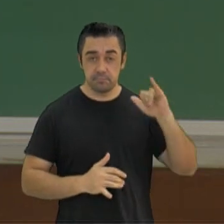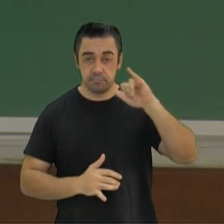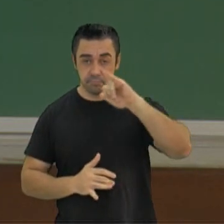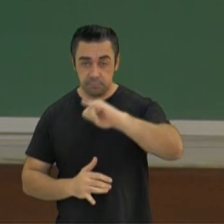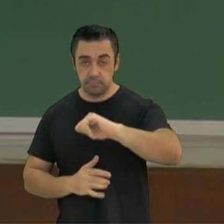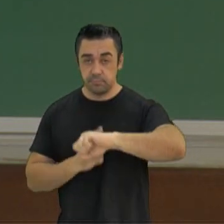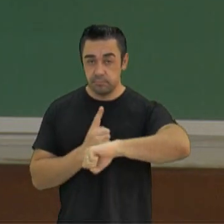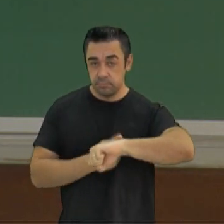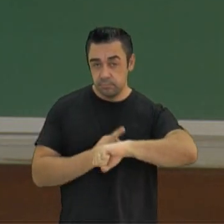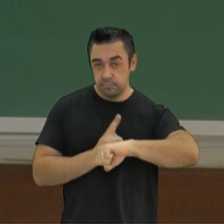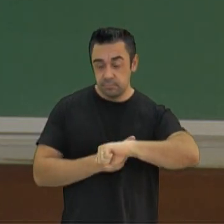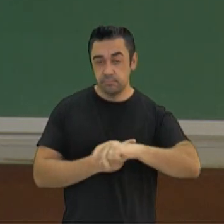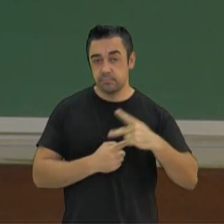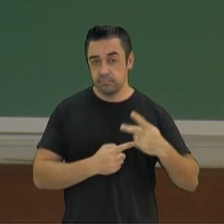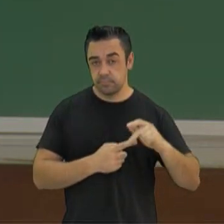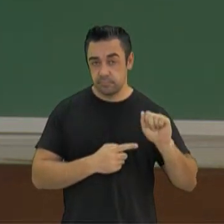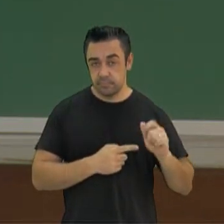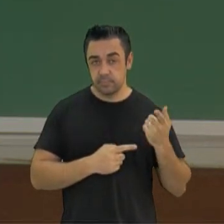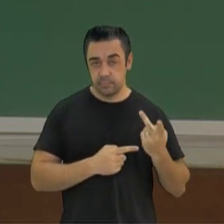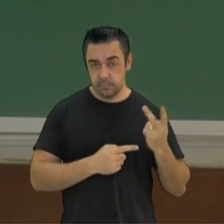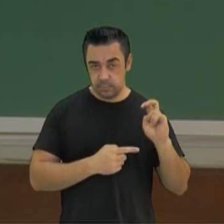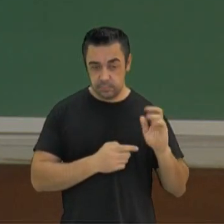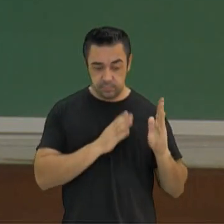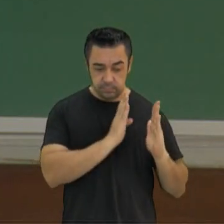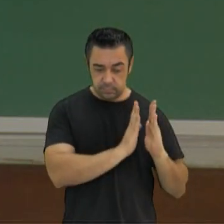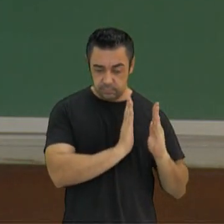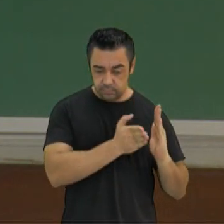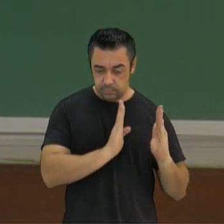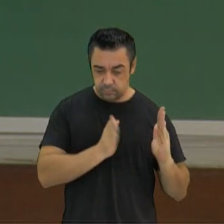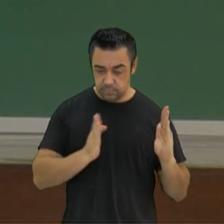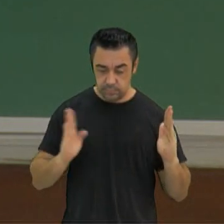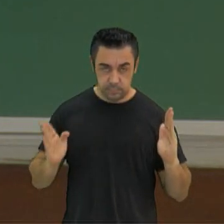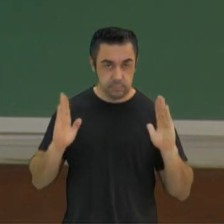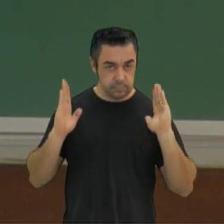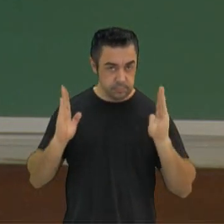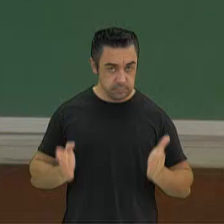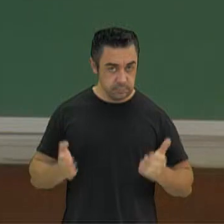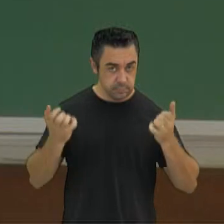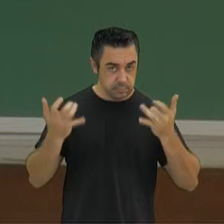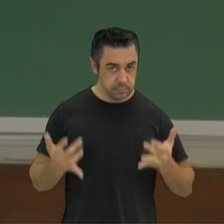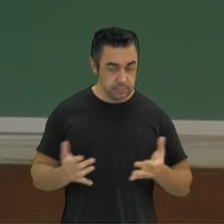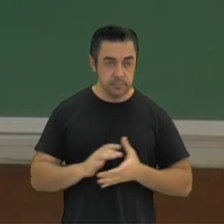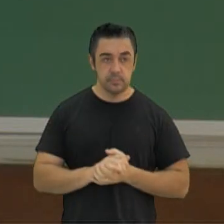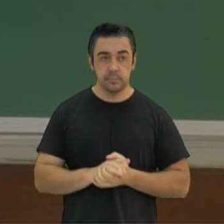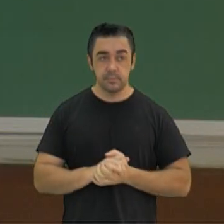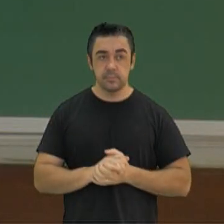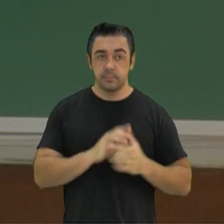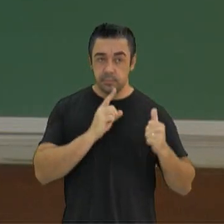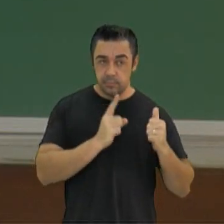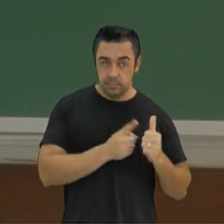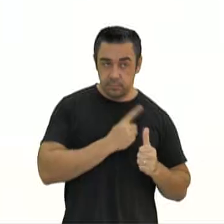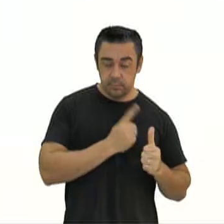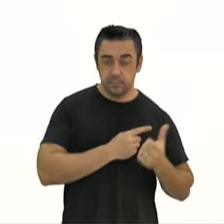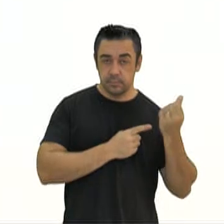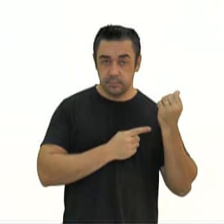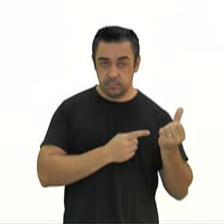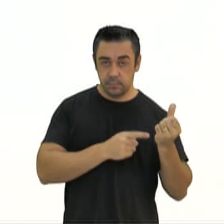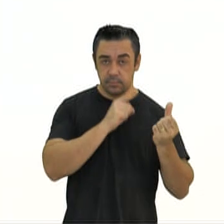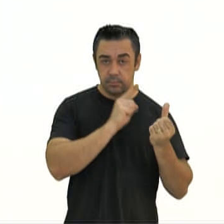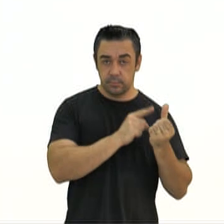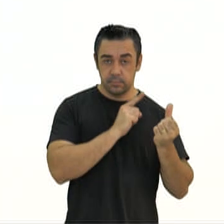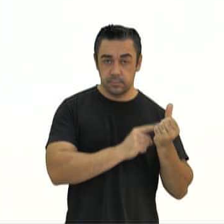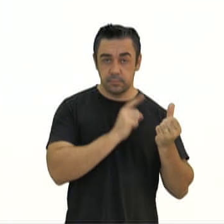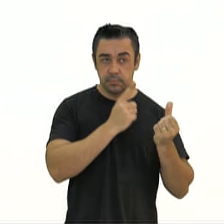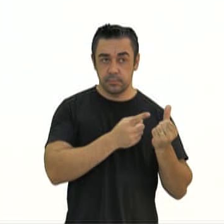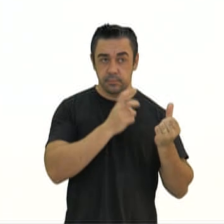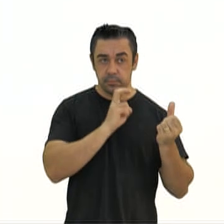dos voos forma uma PA de 25 termos, como eu já tinha falado para vocês anteriormente, né? O primeiro termo é 6 horas e 15 minutos e